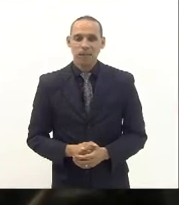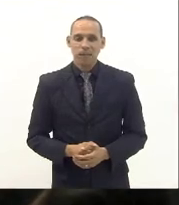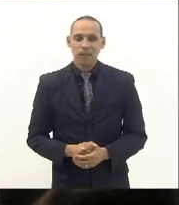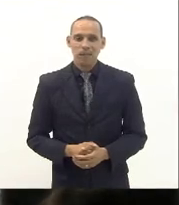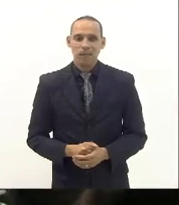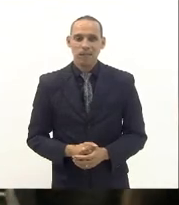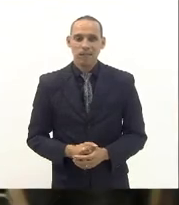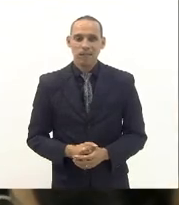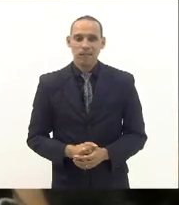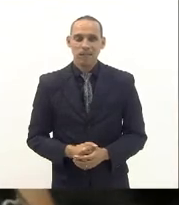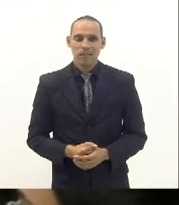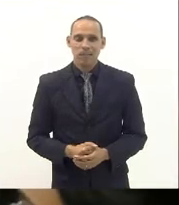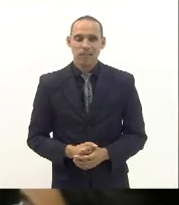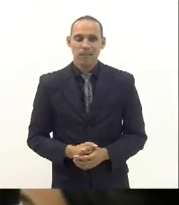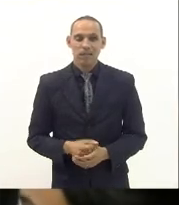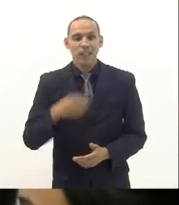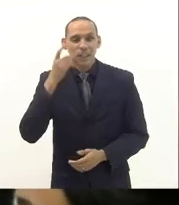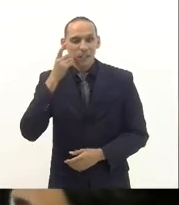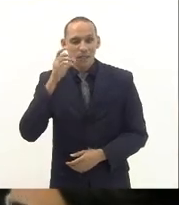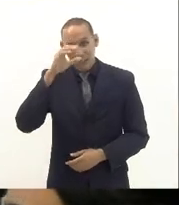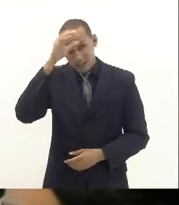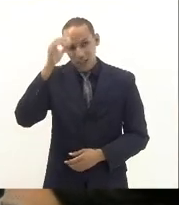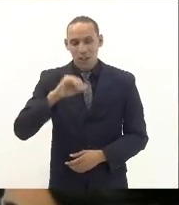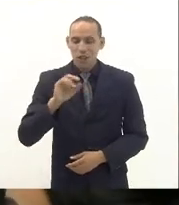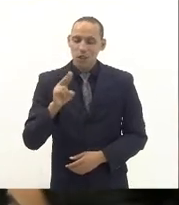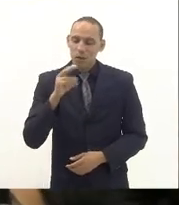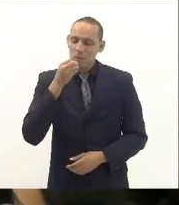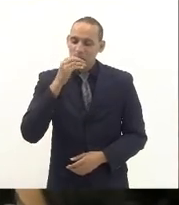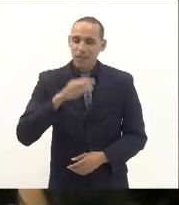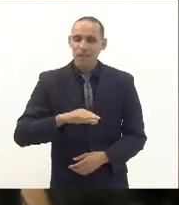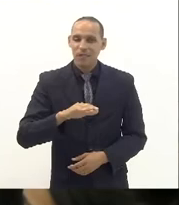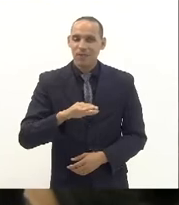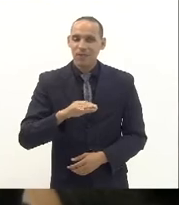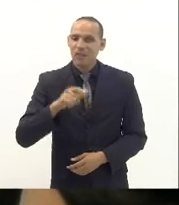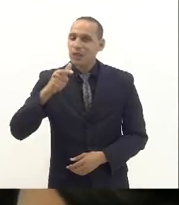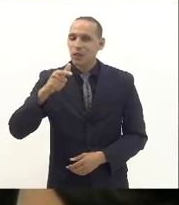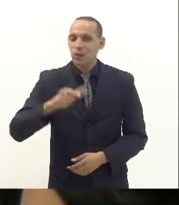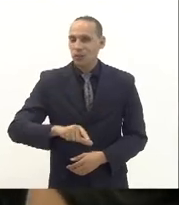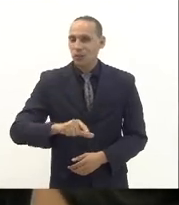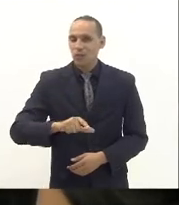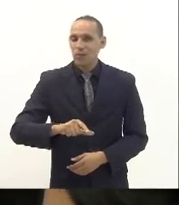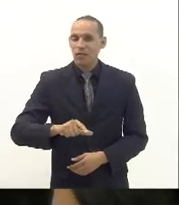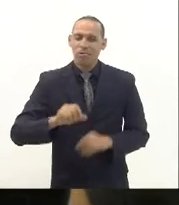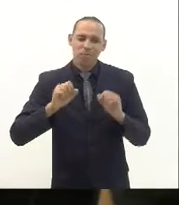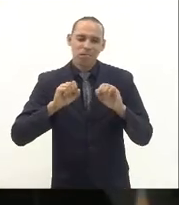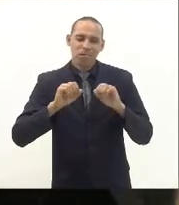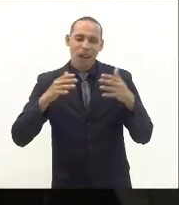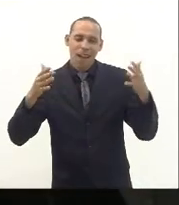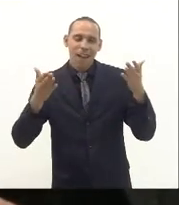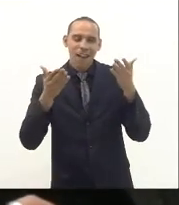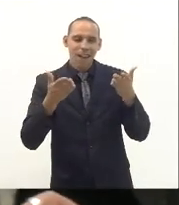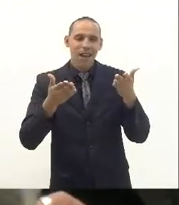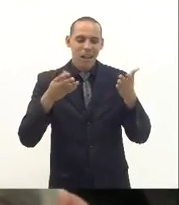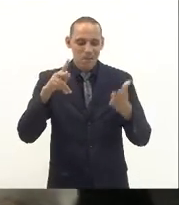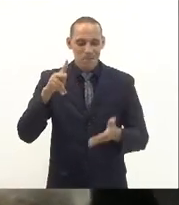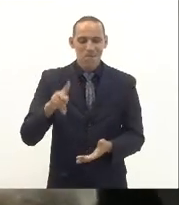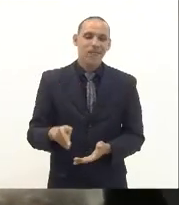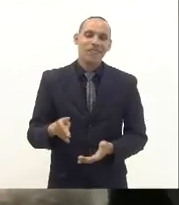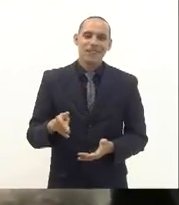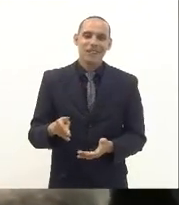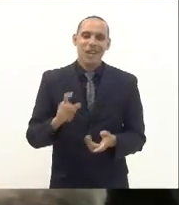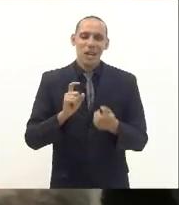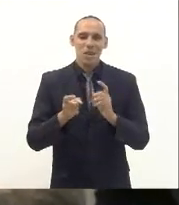o deputado a tia Ju boa tarde mais uma vez sempre brilhante presidindo a nossa sessão